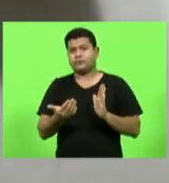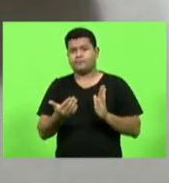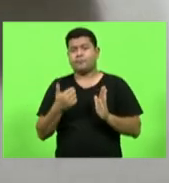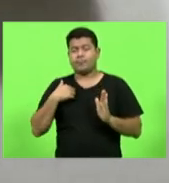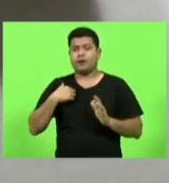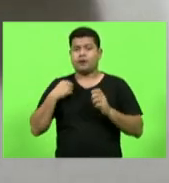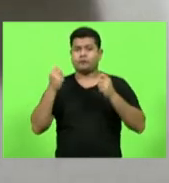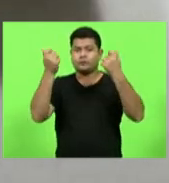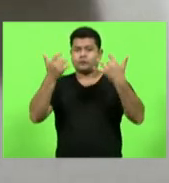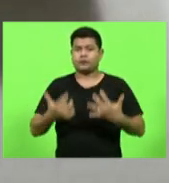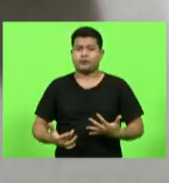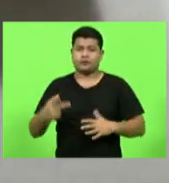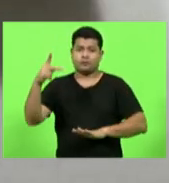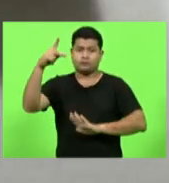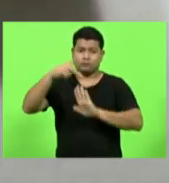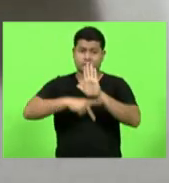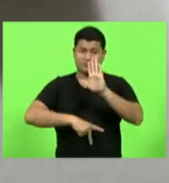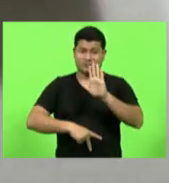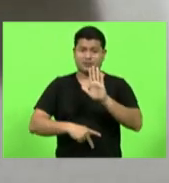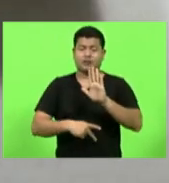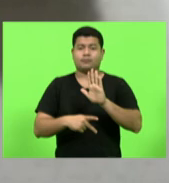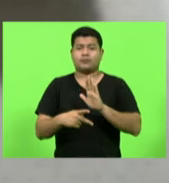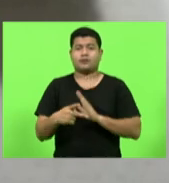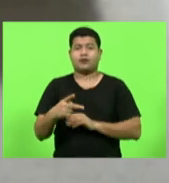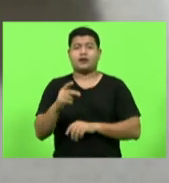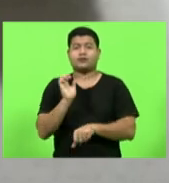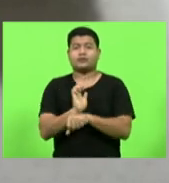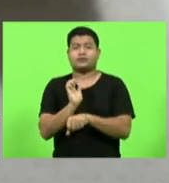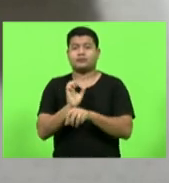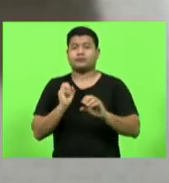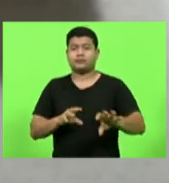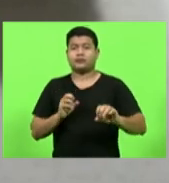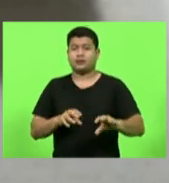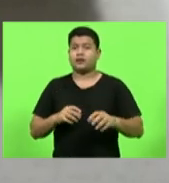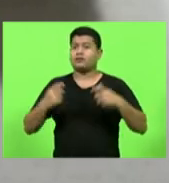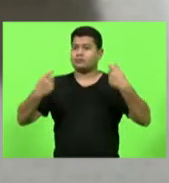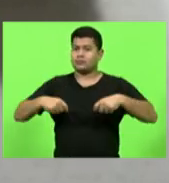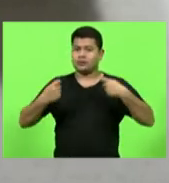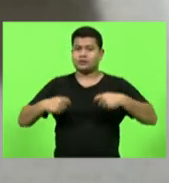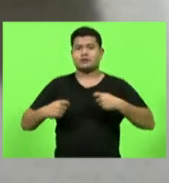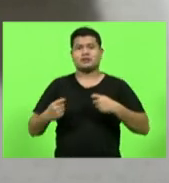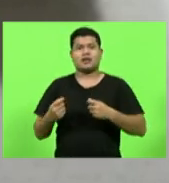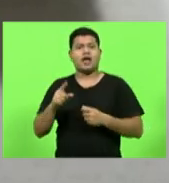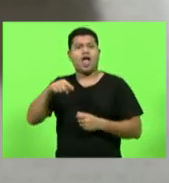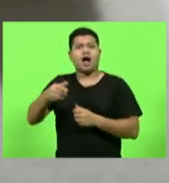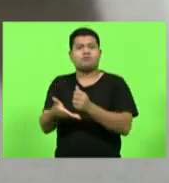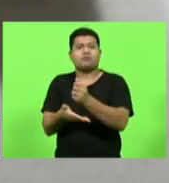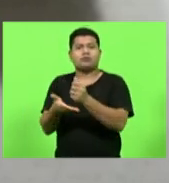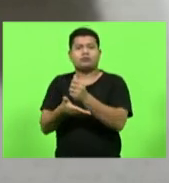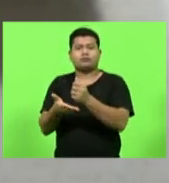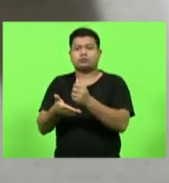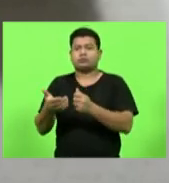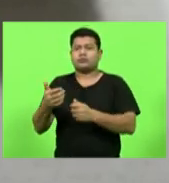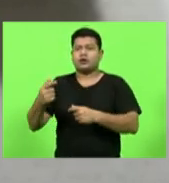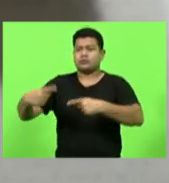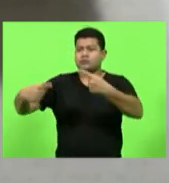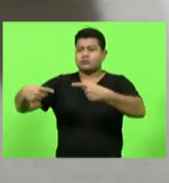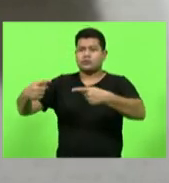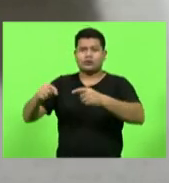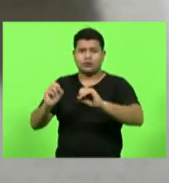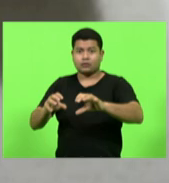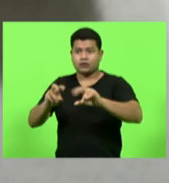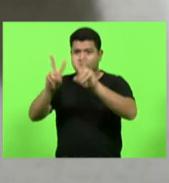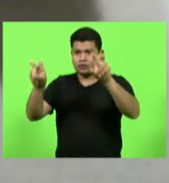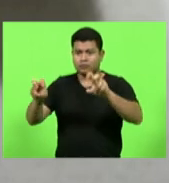de Educação, porque eu penso que isso sempre tem que pautar qualquer discussão sobre educação no Estado de Santa Catarina,